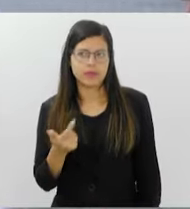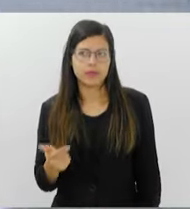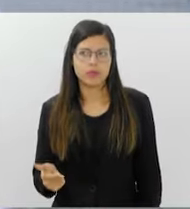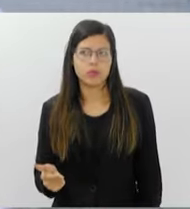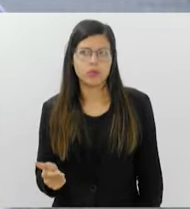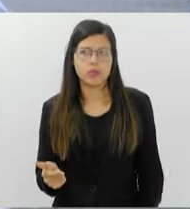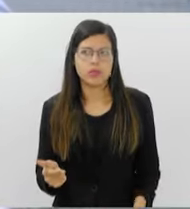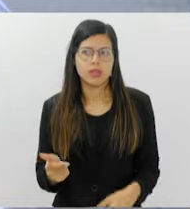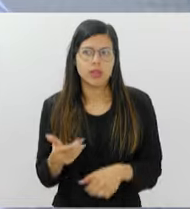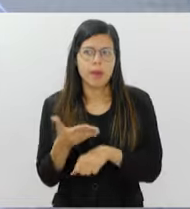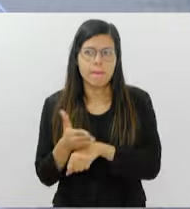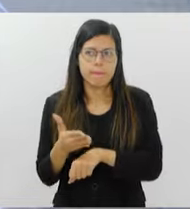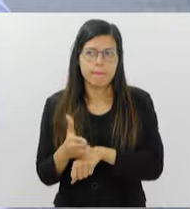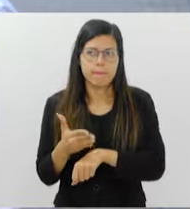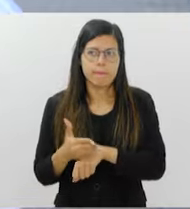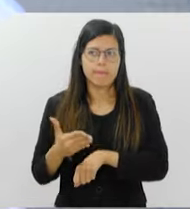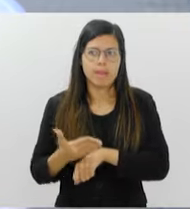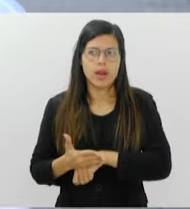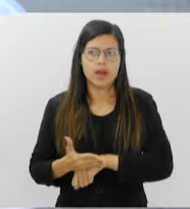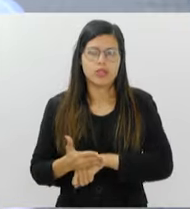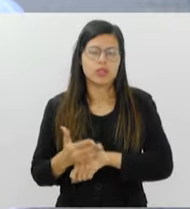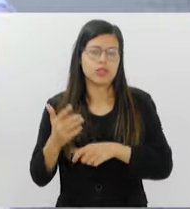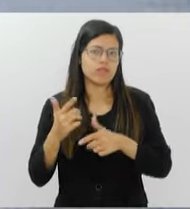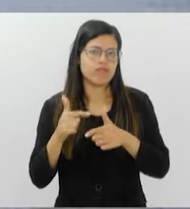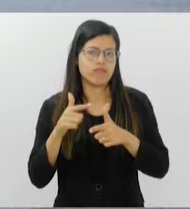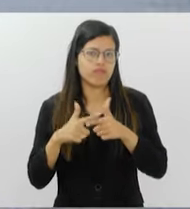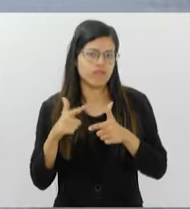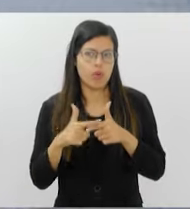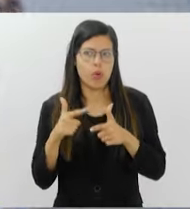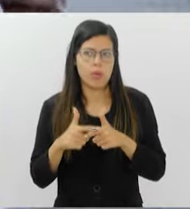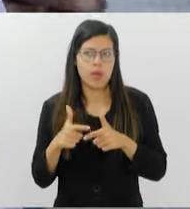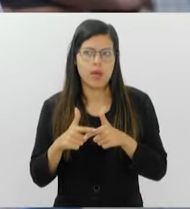abordagem e a prática do dia a dia que a gente vê problemas que são sérios, que às vezes são